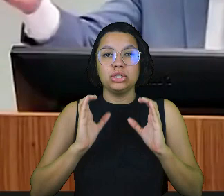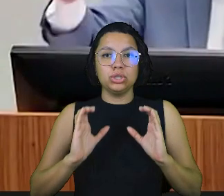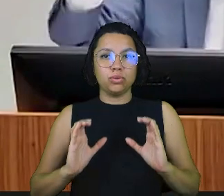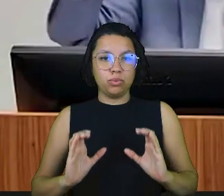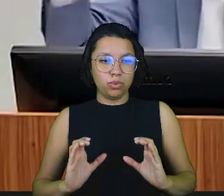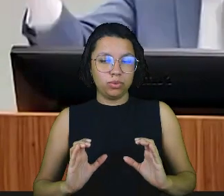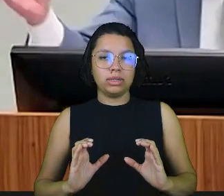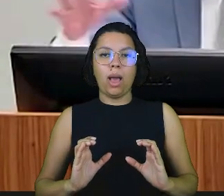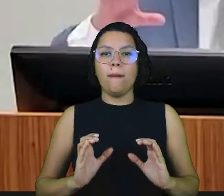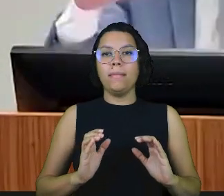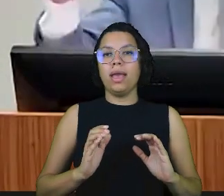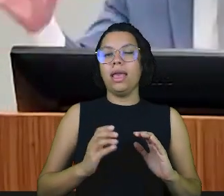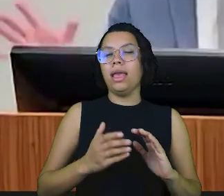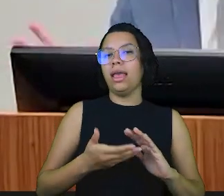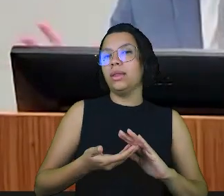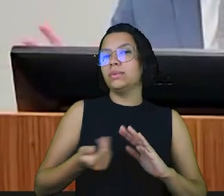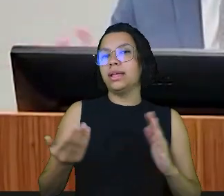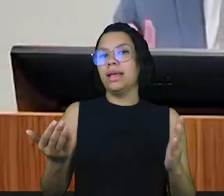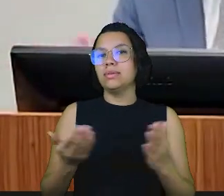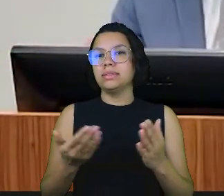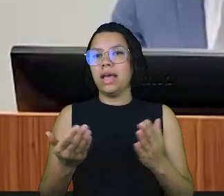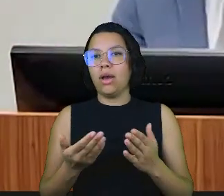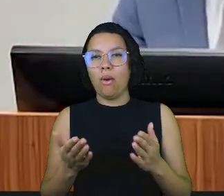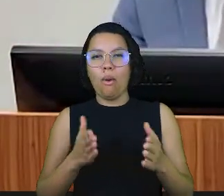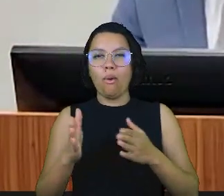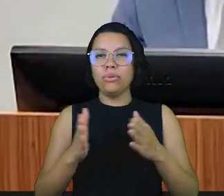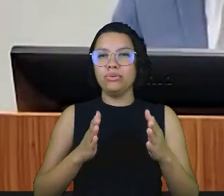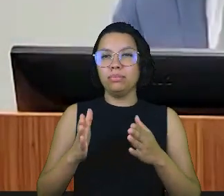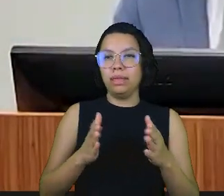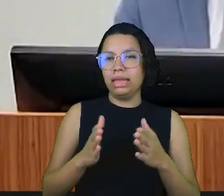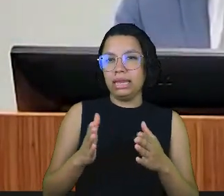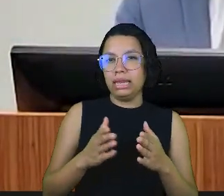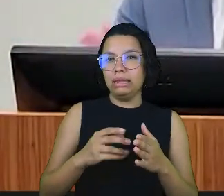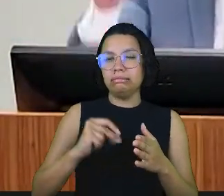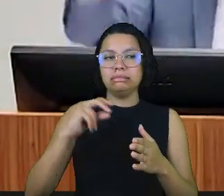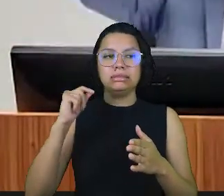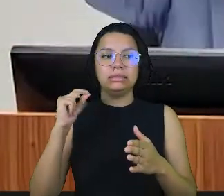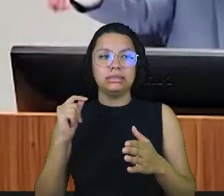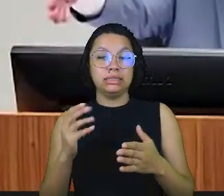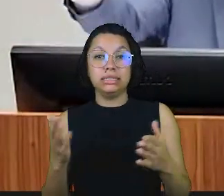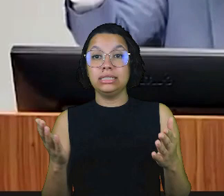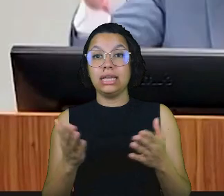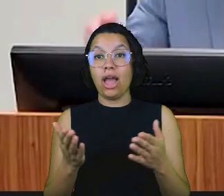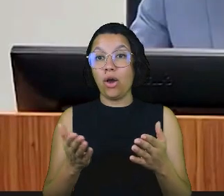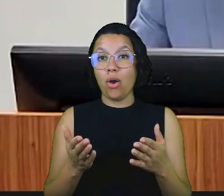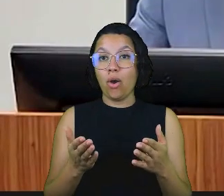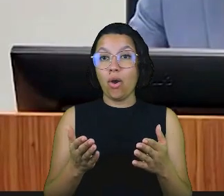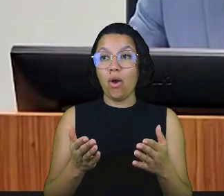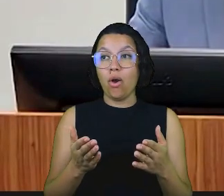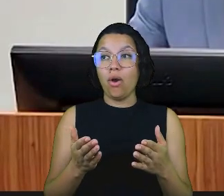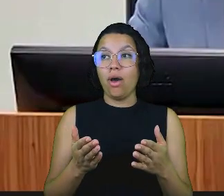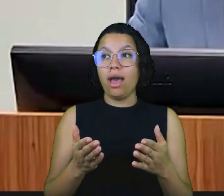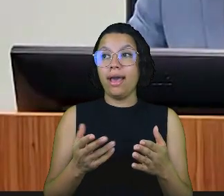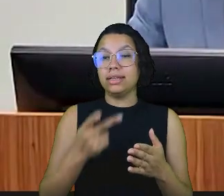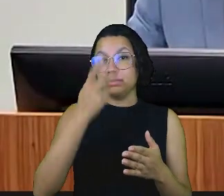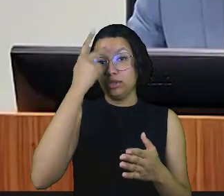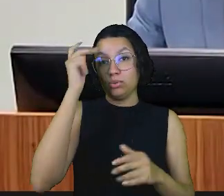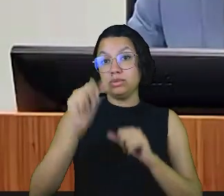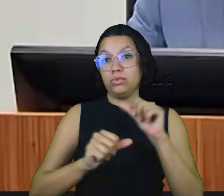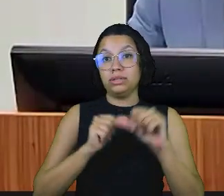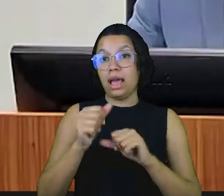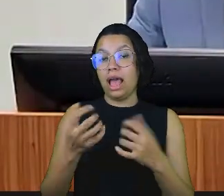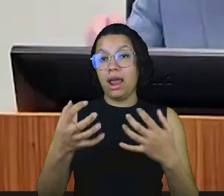as pessoas ficam mais bicho-grilo e não querem brigar. Não se trata apenas disso. Eu tenho um terceiro que é responsável por